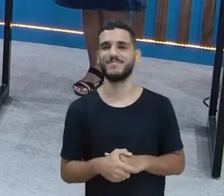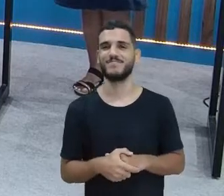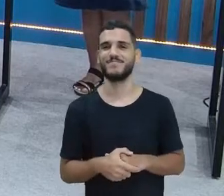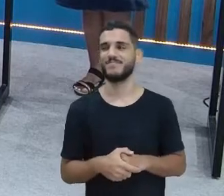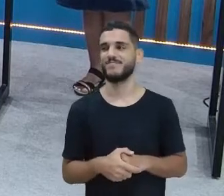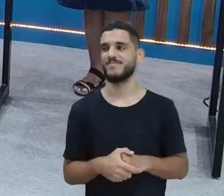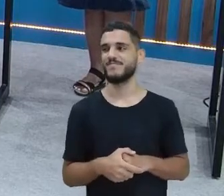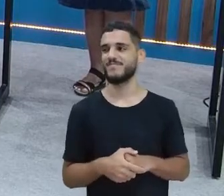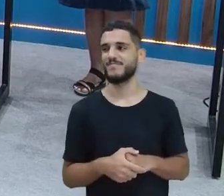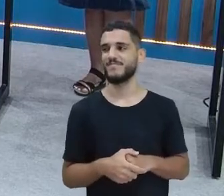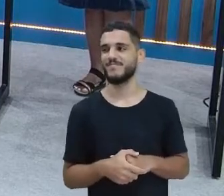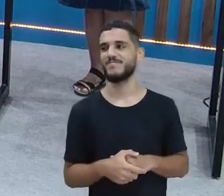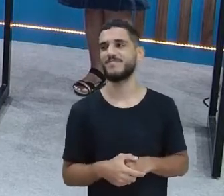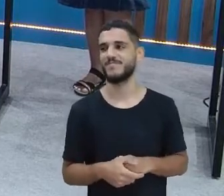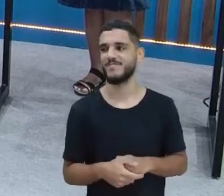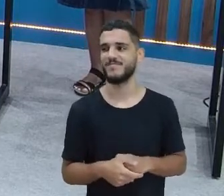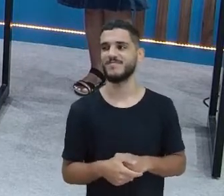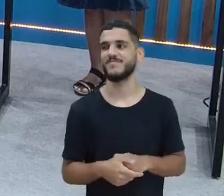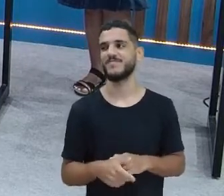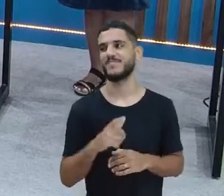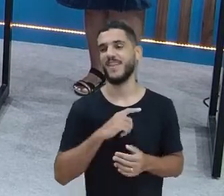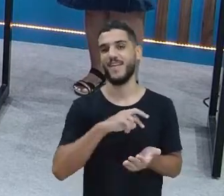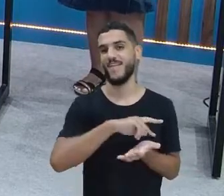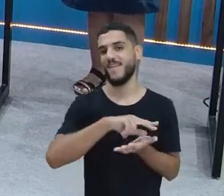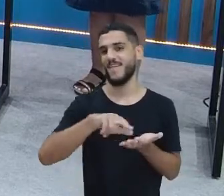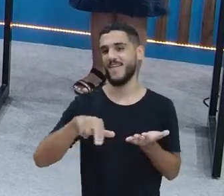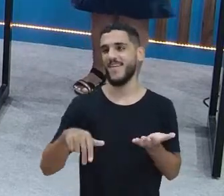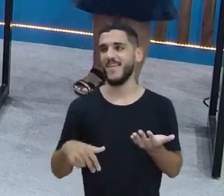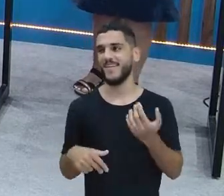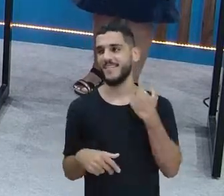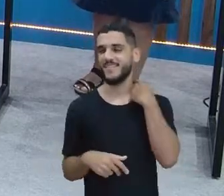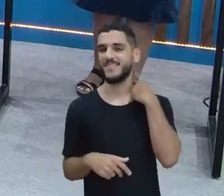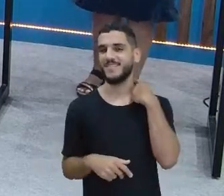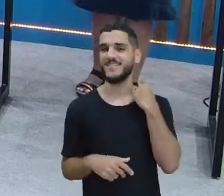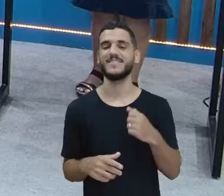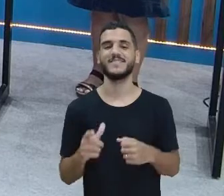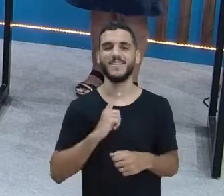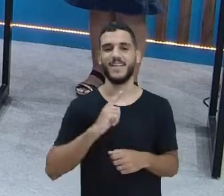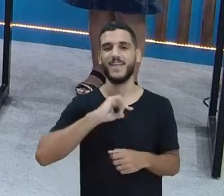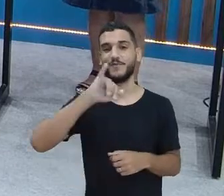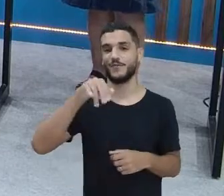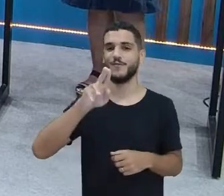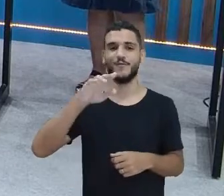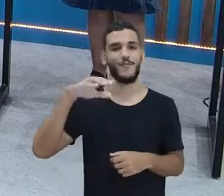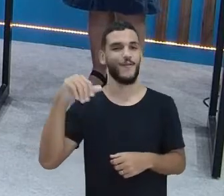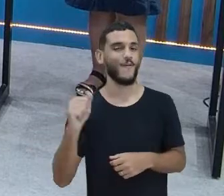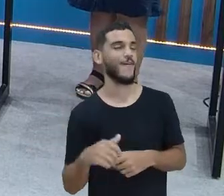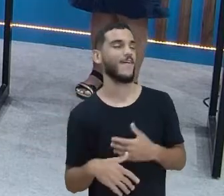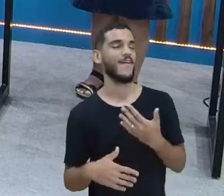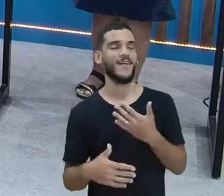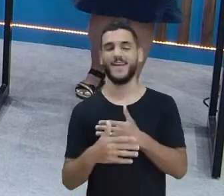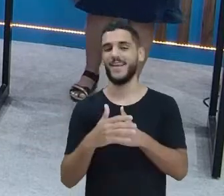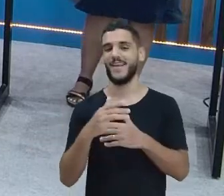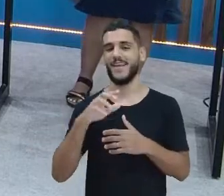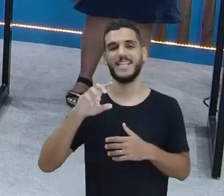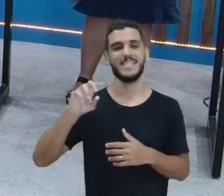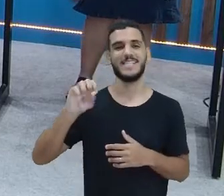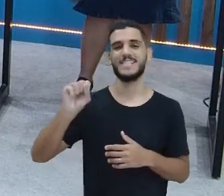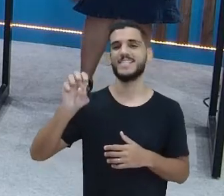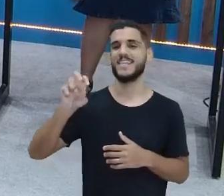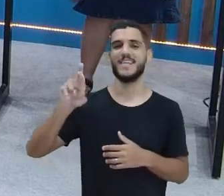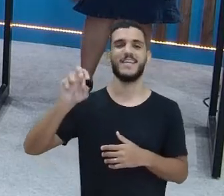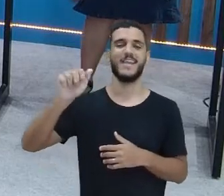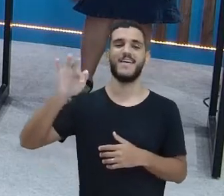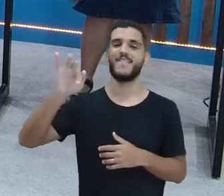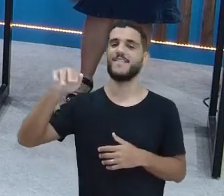É. Tem o Serafina pra ser meu par. Tem Serafina. Tem o Juca pra ser meu par. Tem o Pâmara pra ser meu